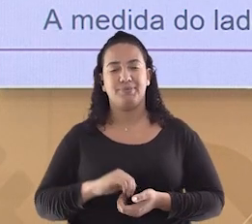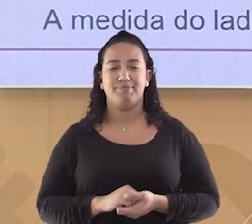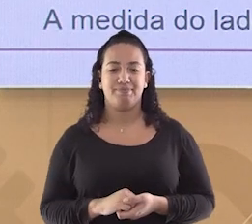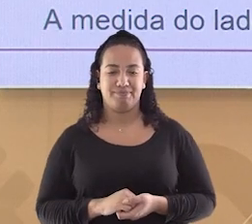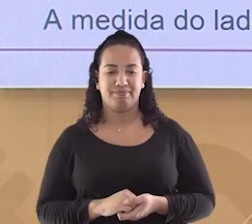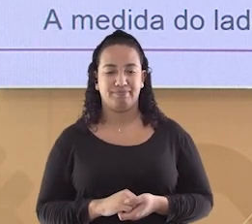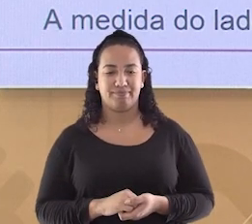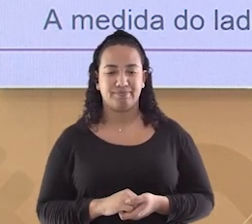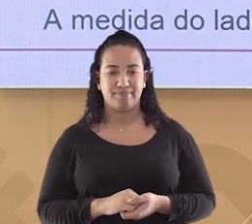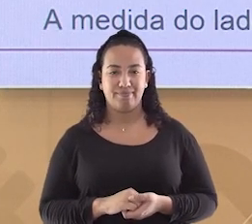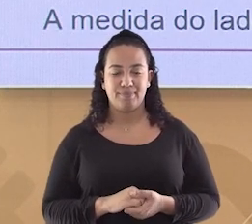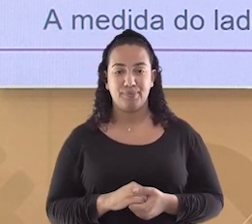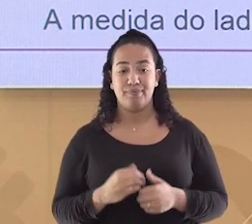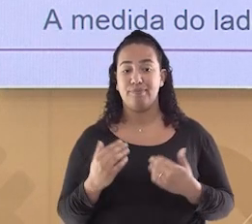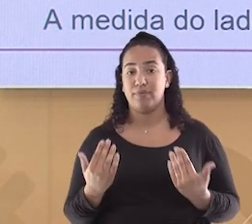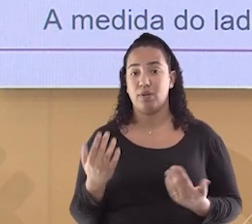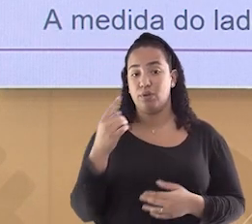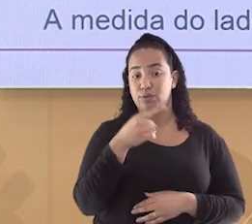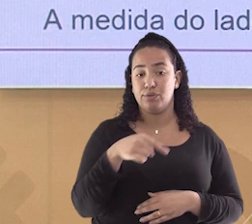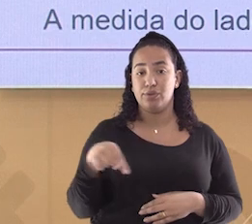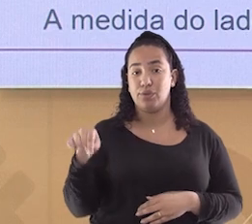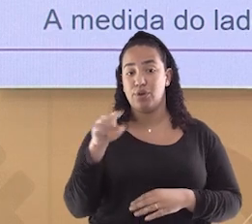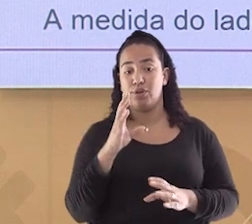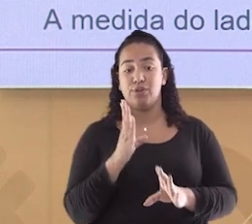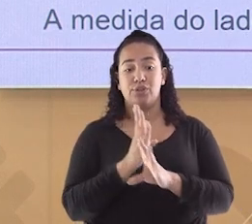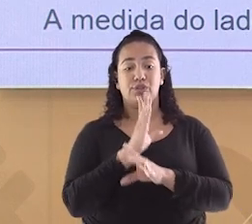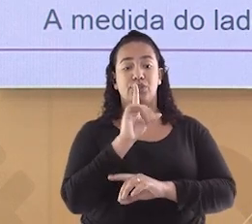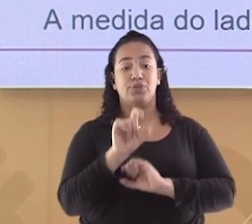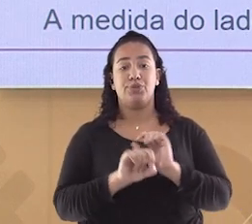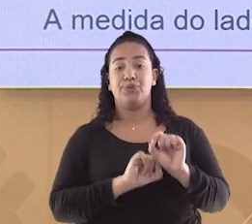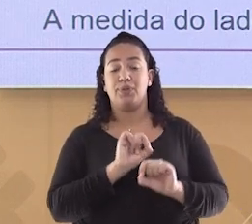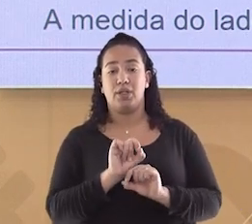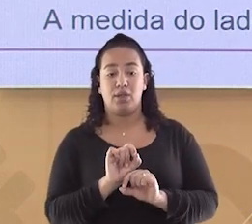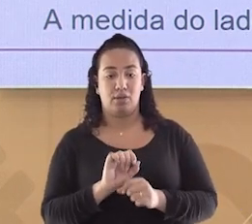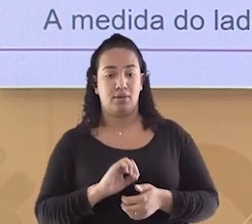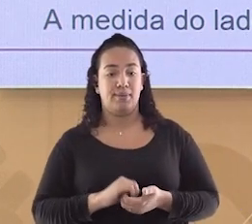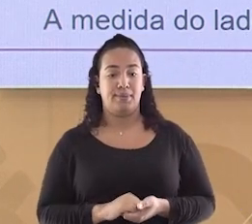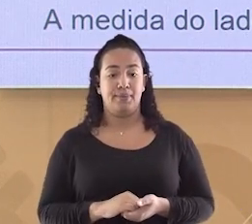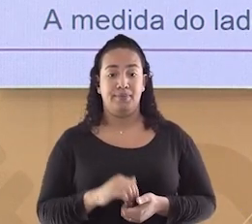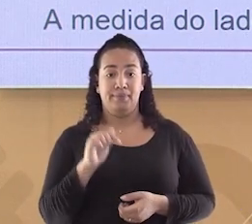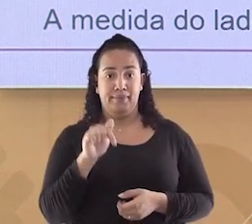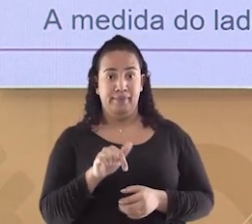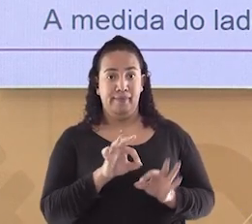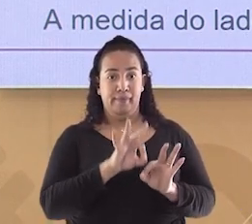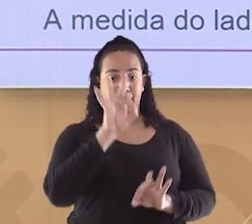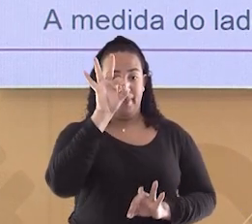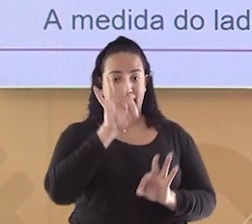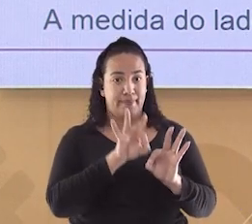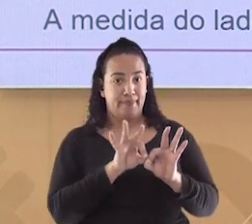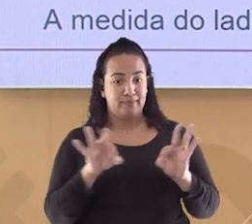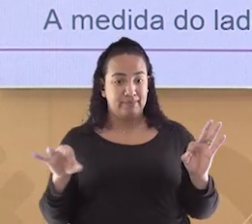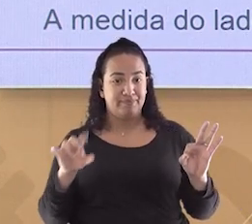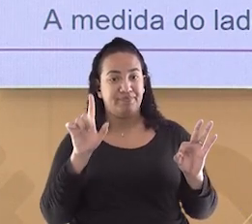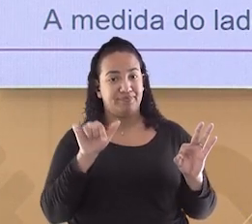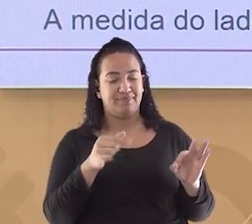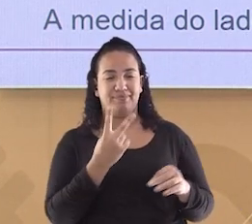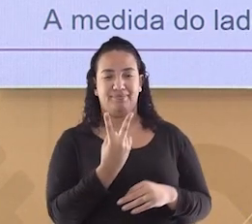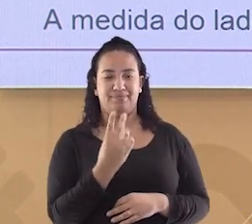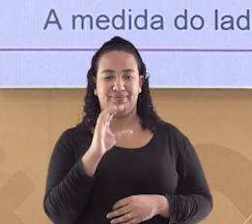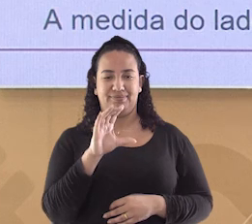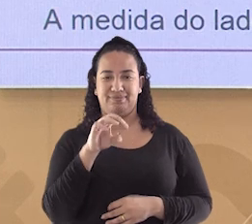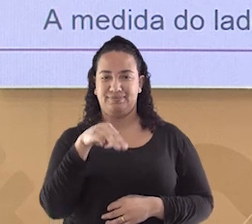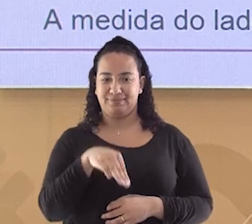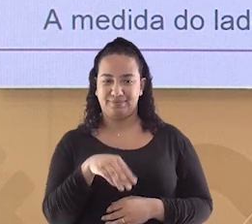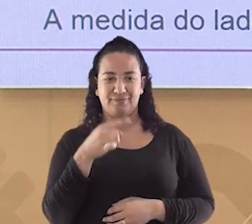4 vezes 2 vai ser igual a 8. Com isso, descobrimos que a medida da aresta desse cubo